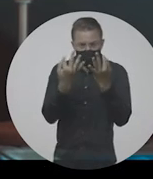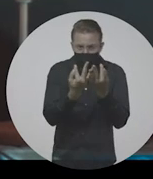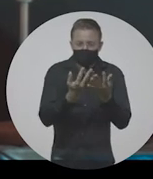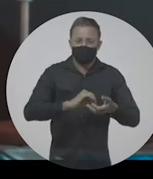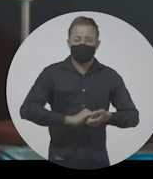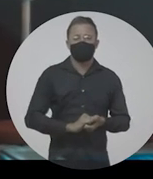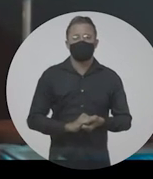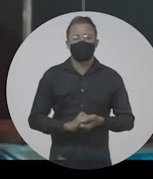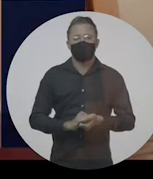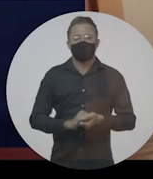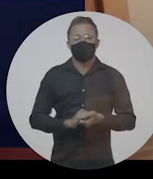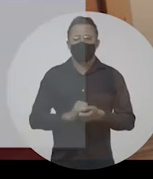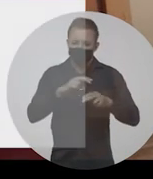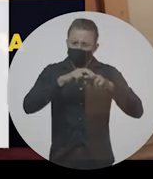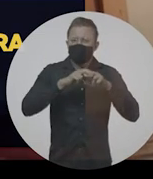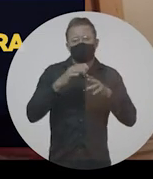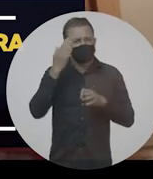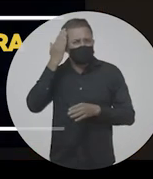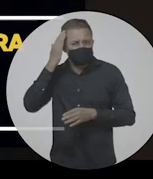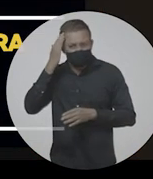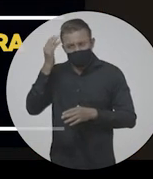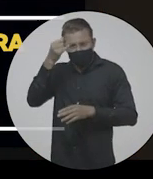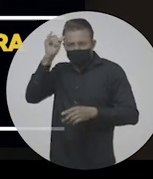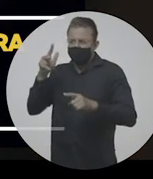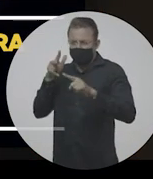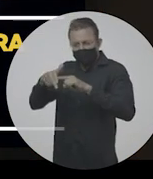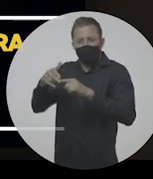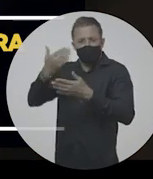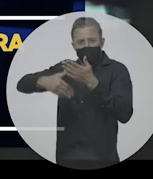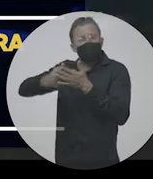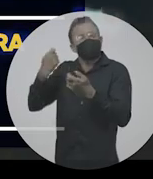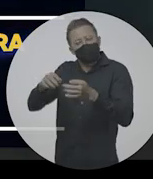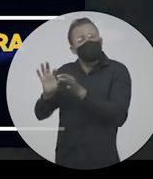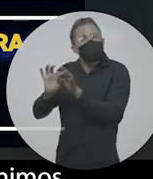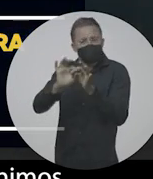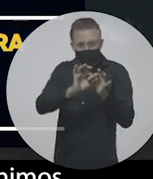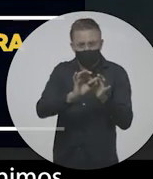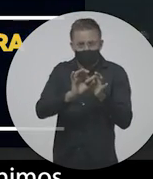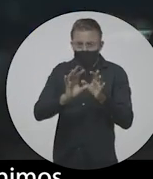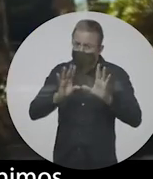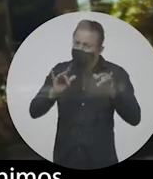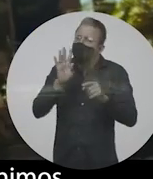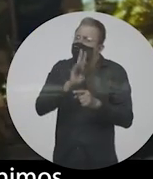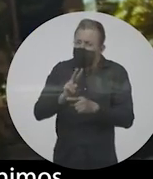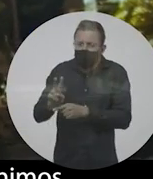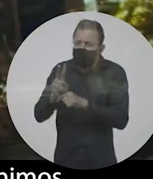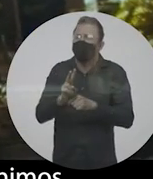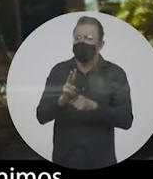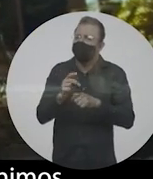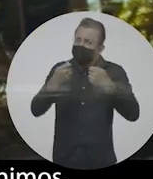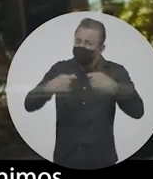famílias. Pois o momento não deve ser de cortes, e sim de união. Com todo o cuidado